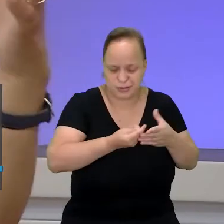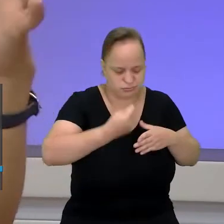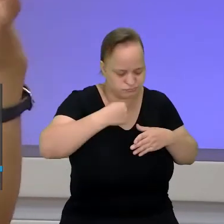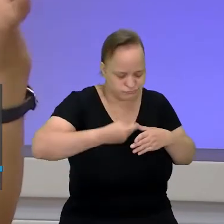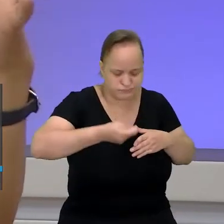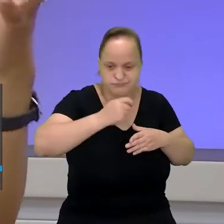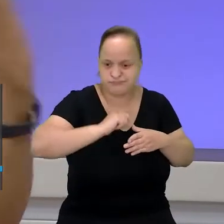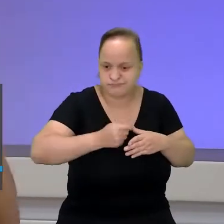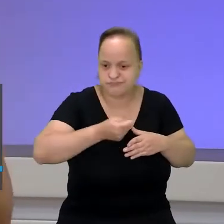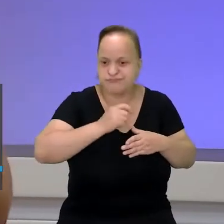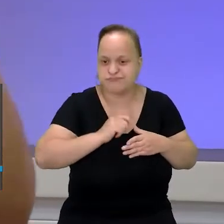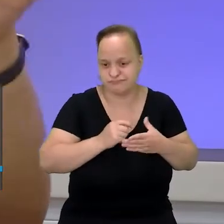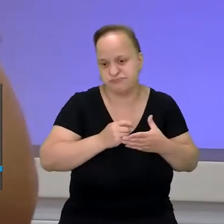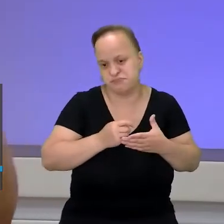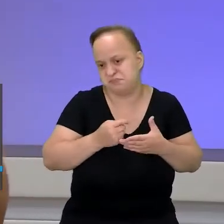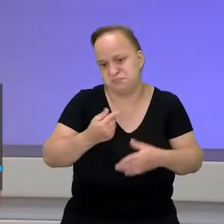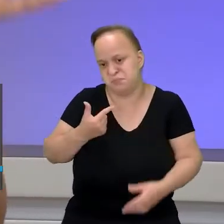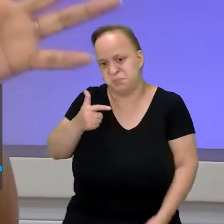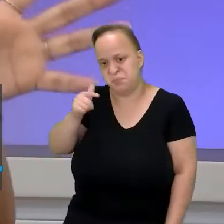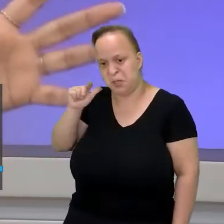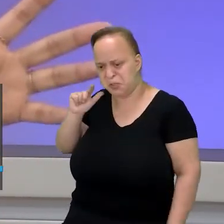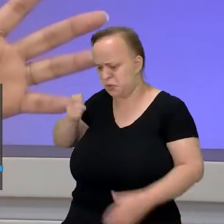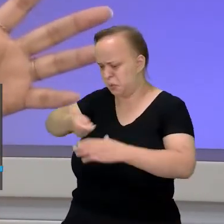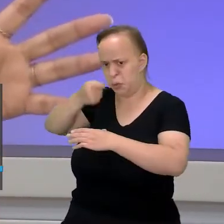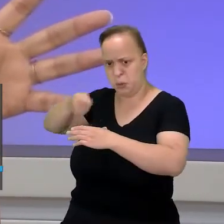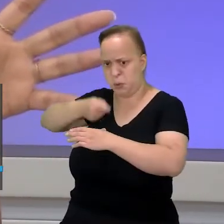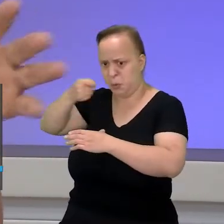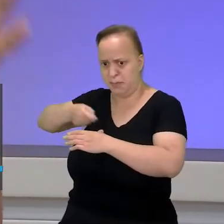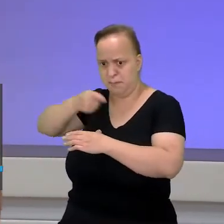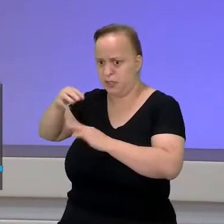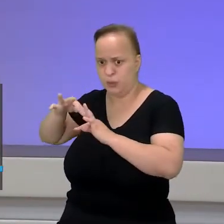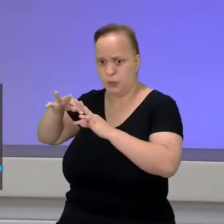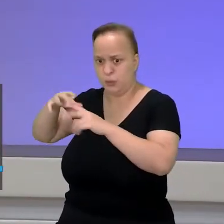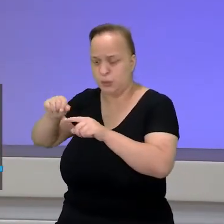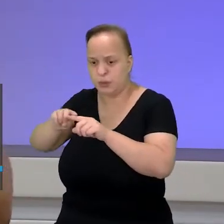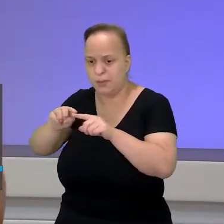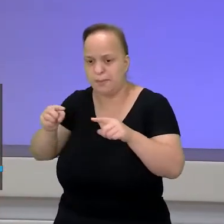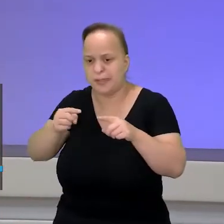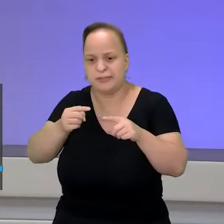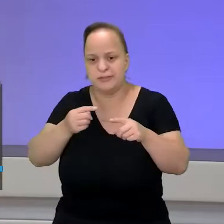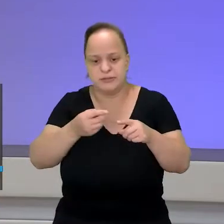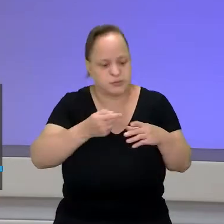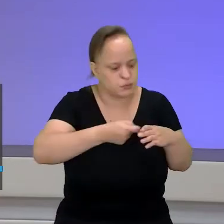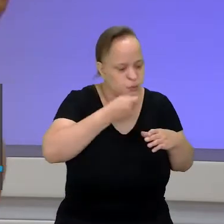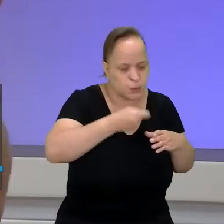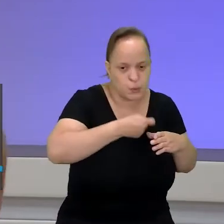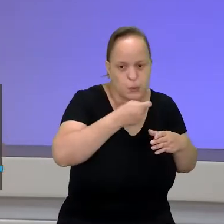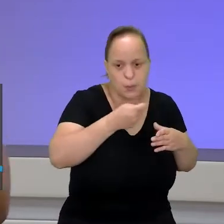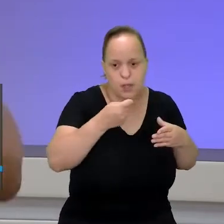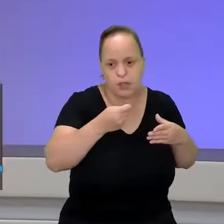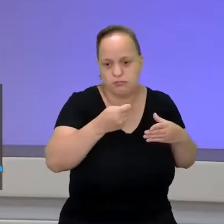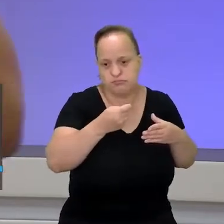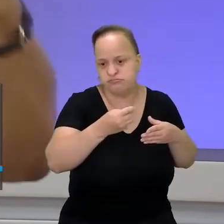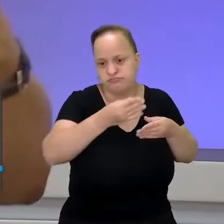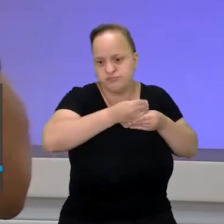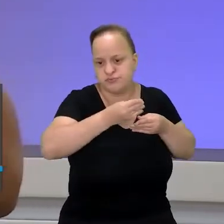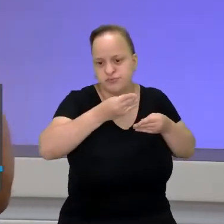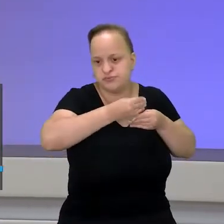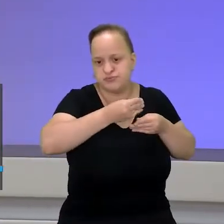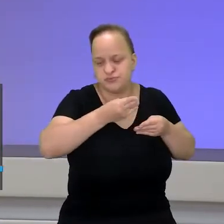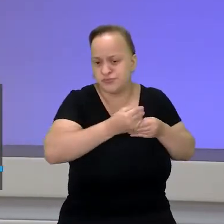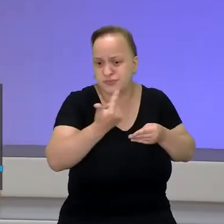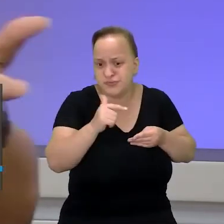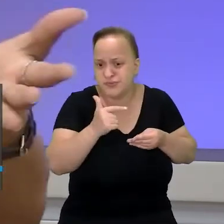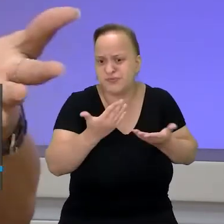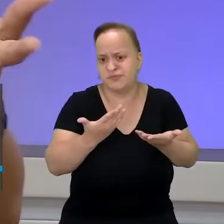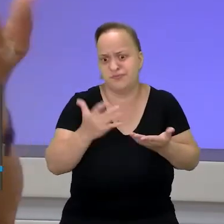gente comia de tudo e não tinha nada de suplementação. Mas hoje você vem... Gente, eu comia biscoito, onde que em biscoito na